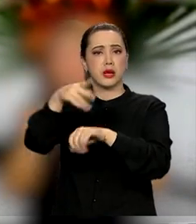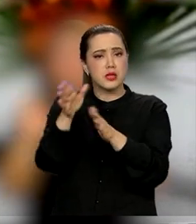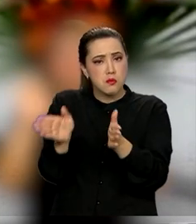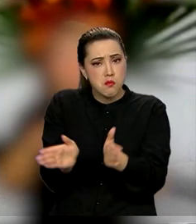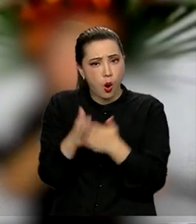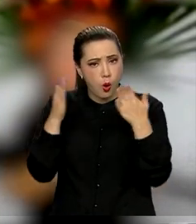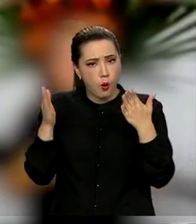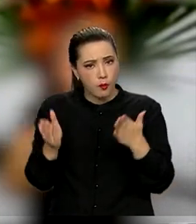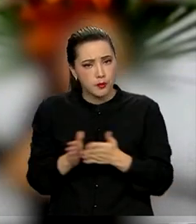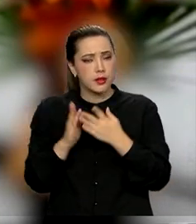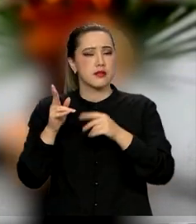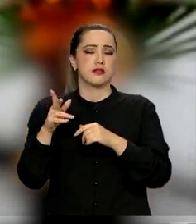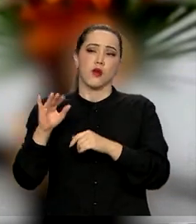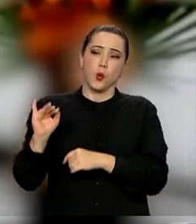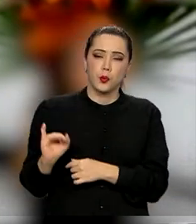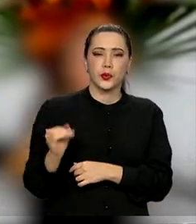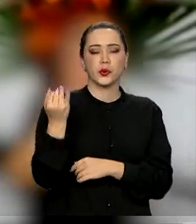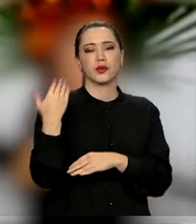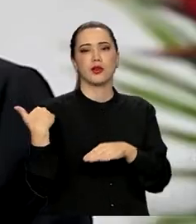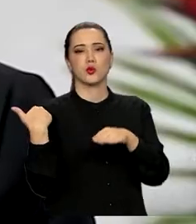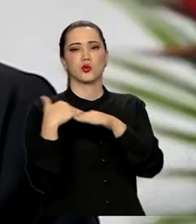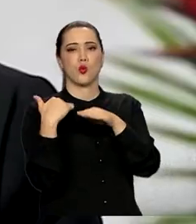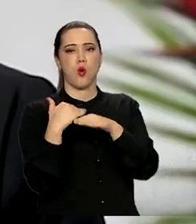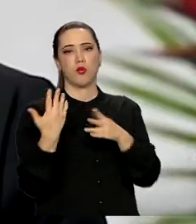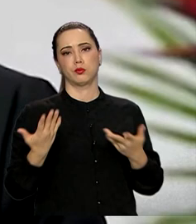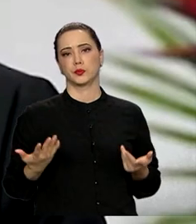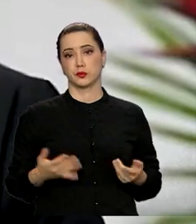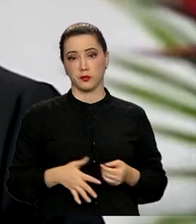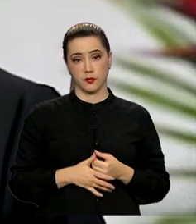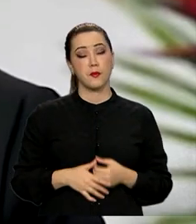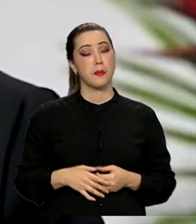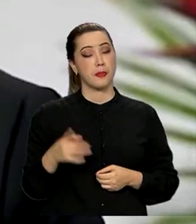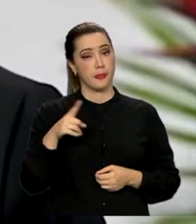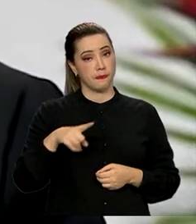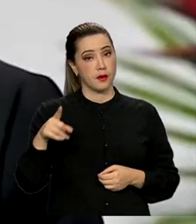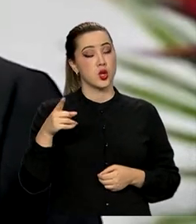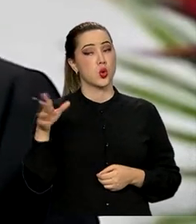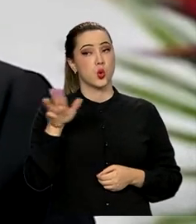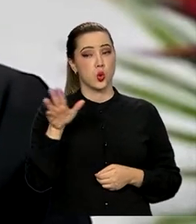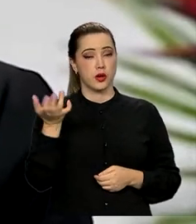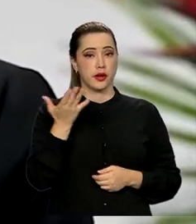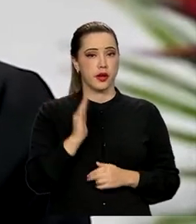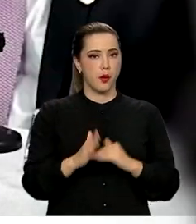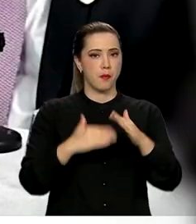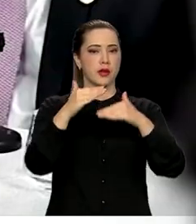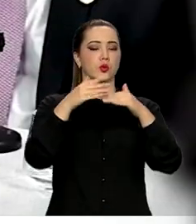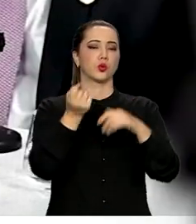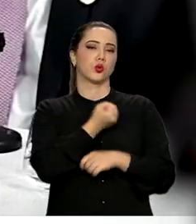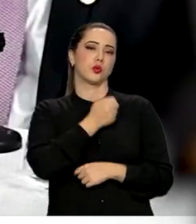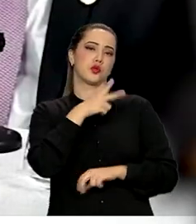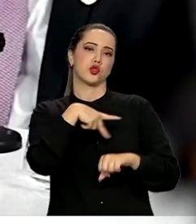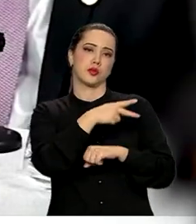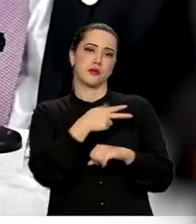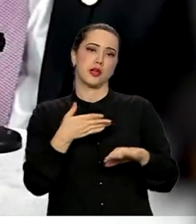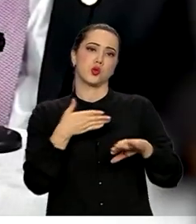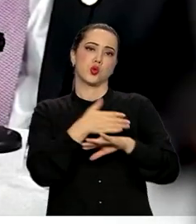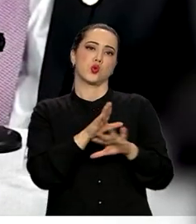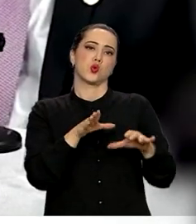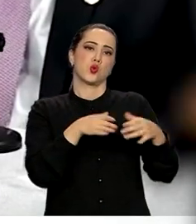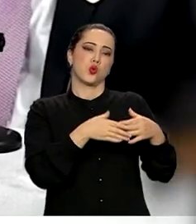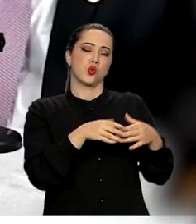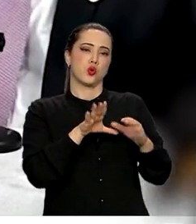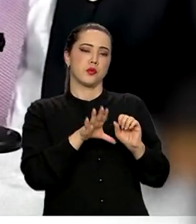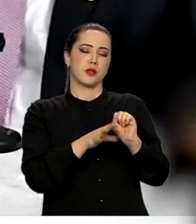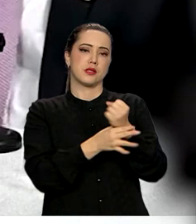pobres de ter a oportunidade que ainda não tiveram. Lula defendeu o aumento do número de países no restrito Conselho